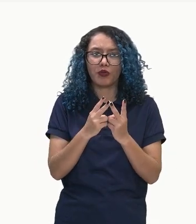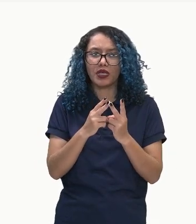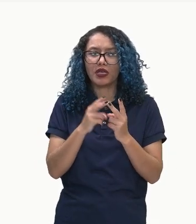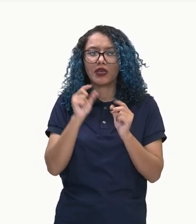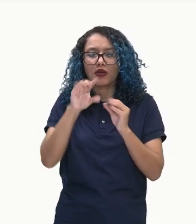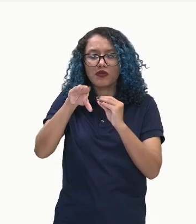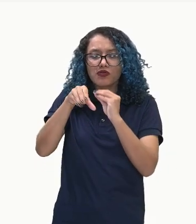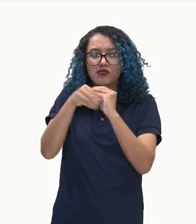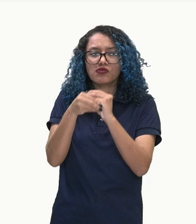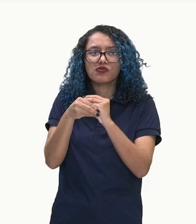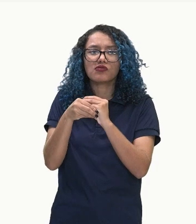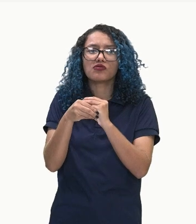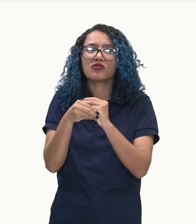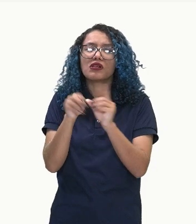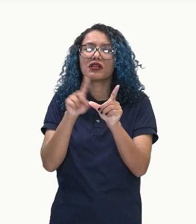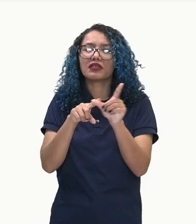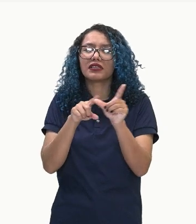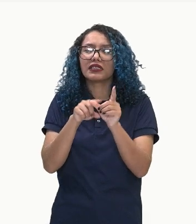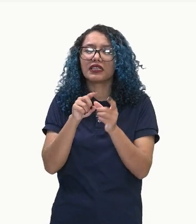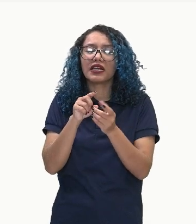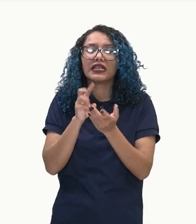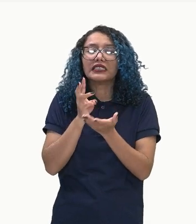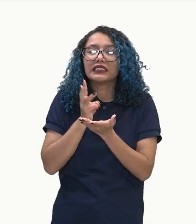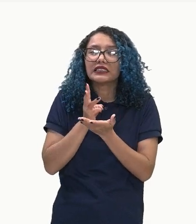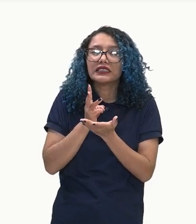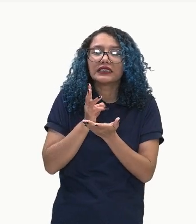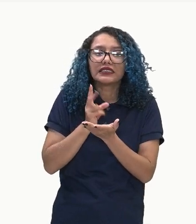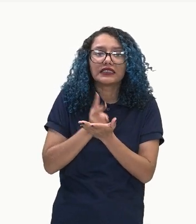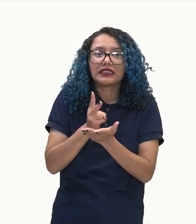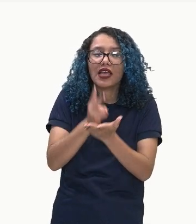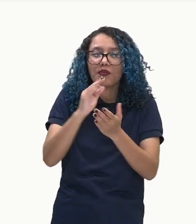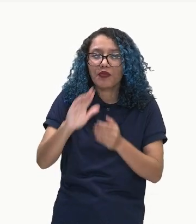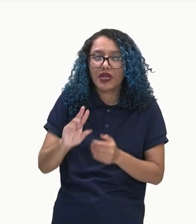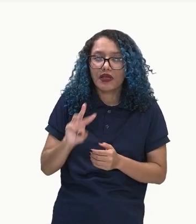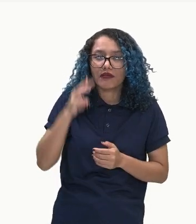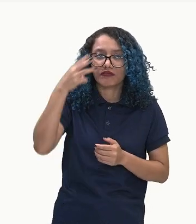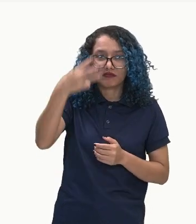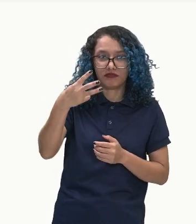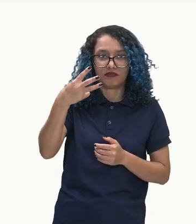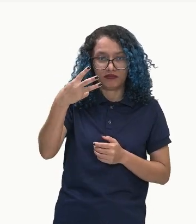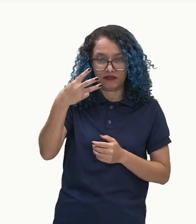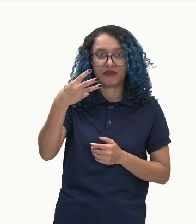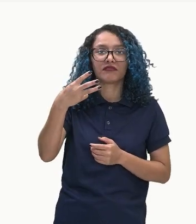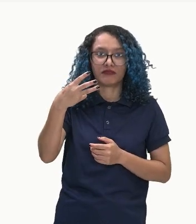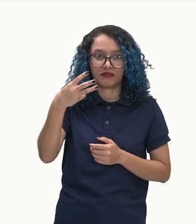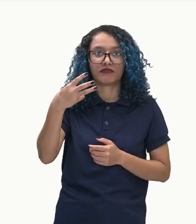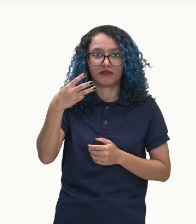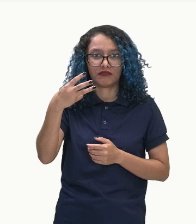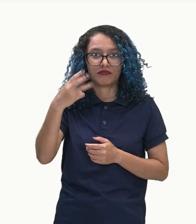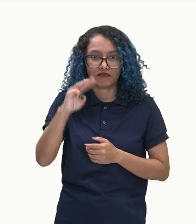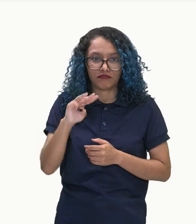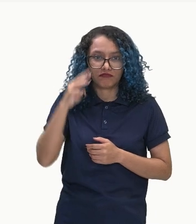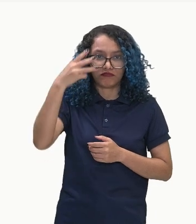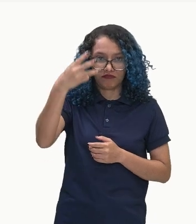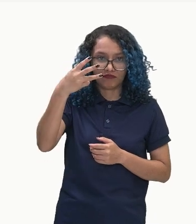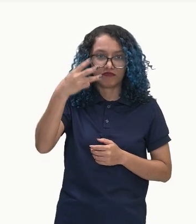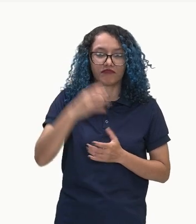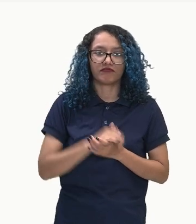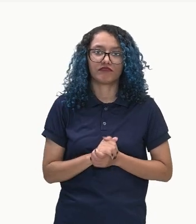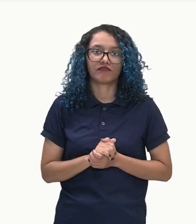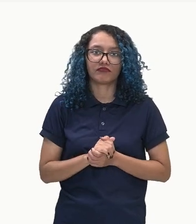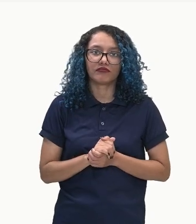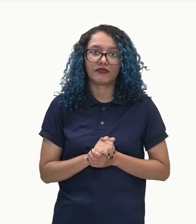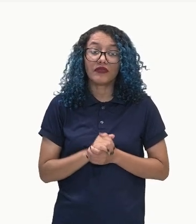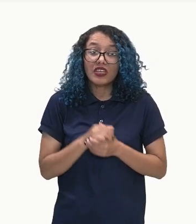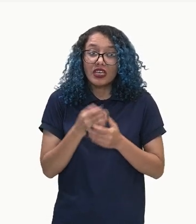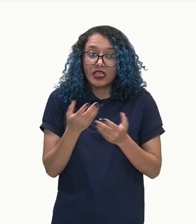vai estar em a unidade elevado ao cubo, tá bom? Certo? Então, o